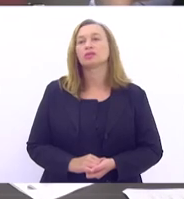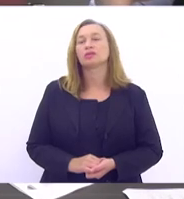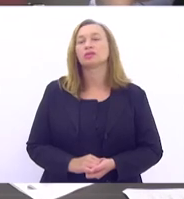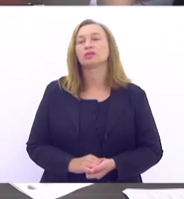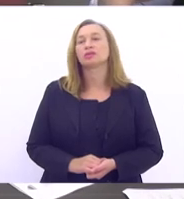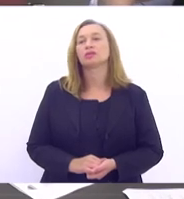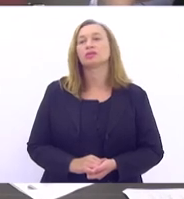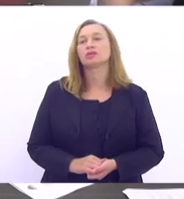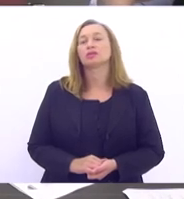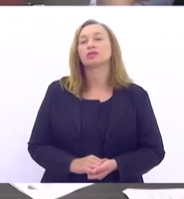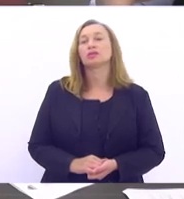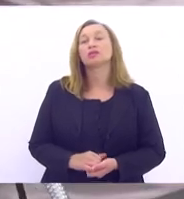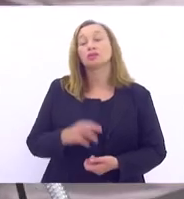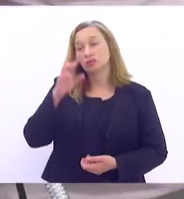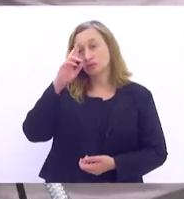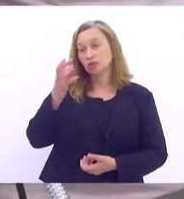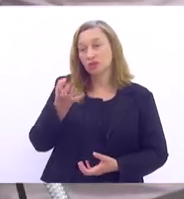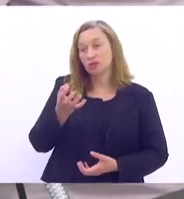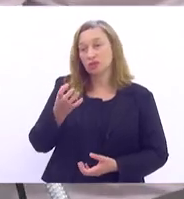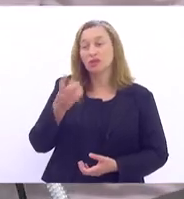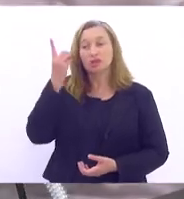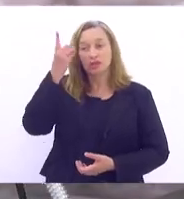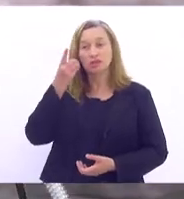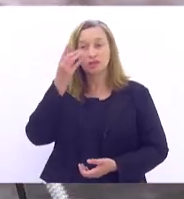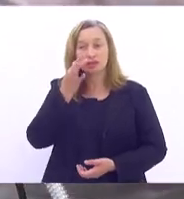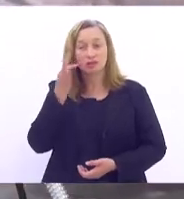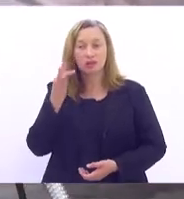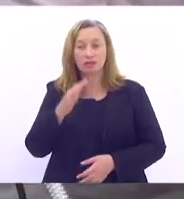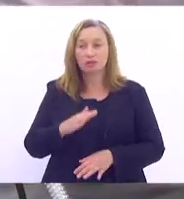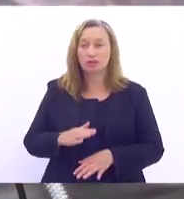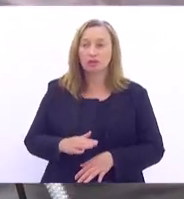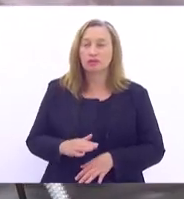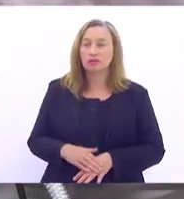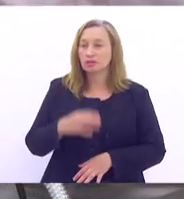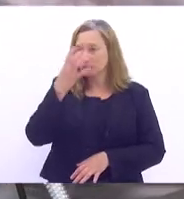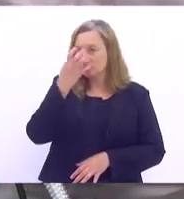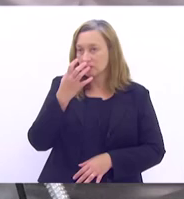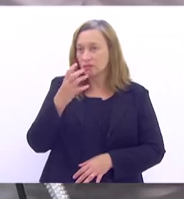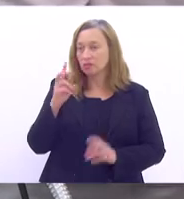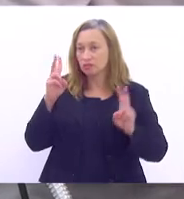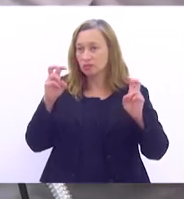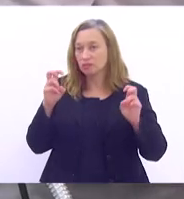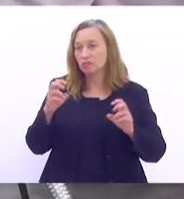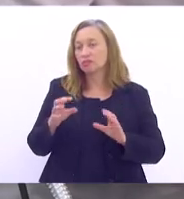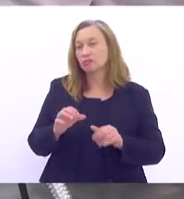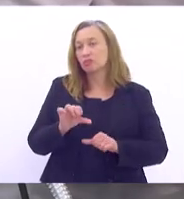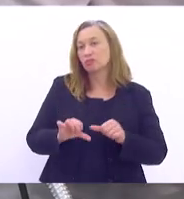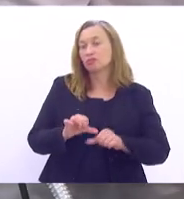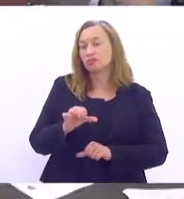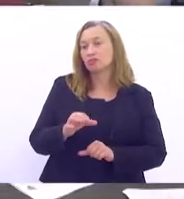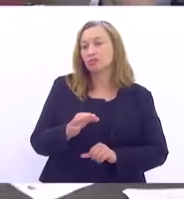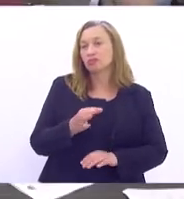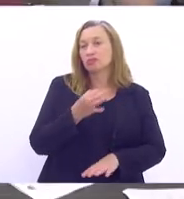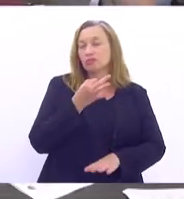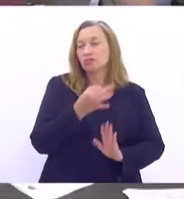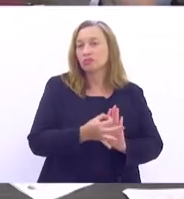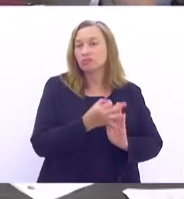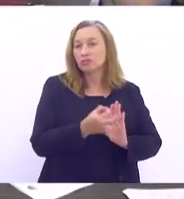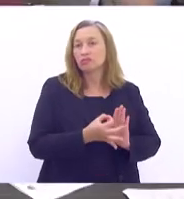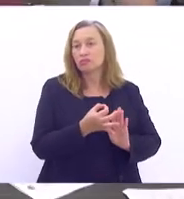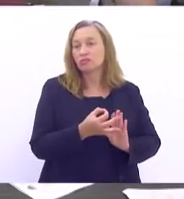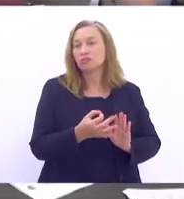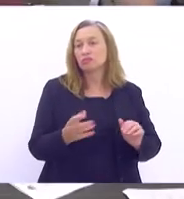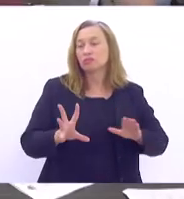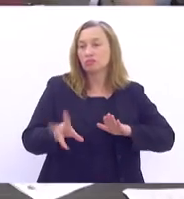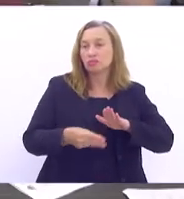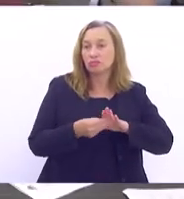se Vossa Excelência quiser, deputado Serafini, para dar mais celeridade, eu posso mudar o parecer para dar uma juridicidade com emendas e aí a gente